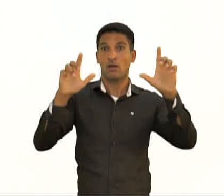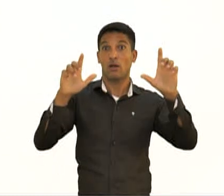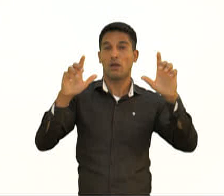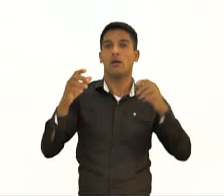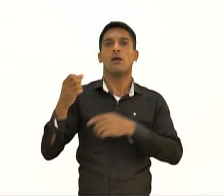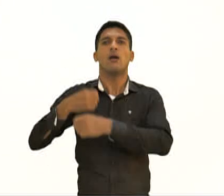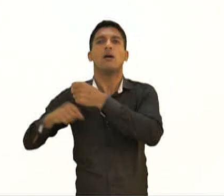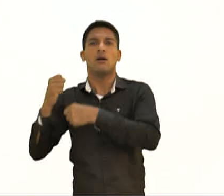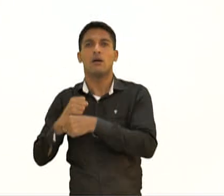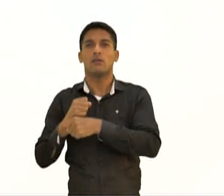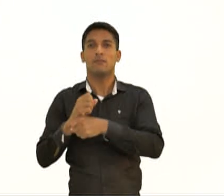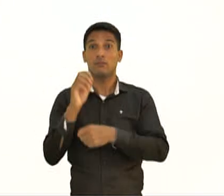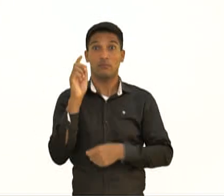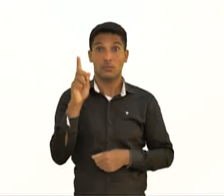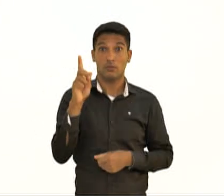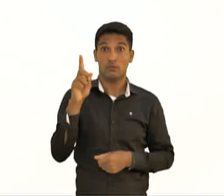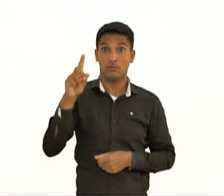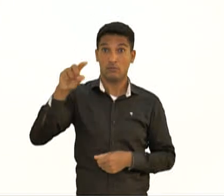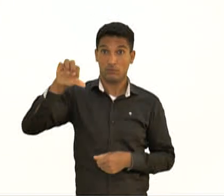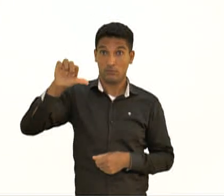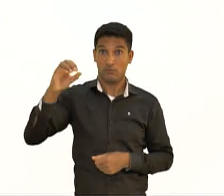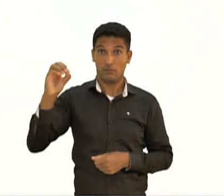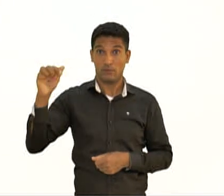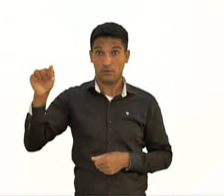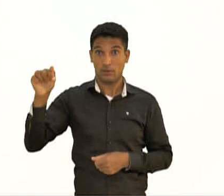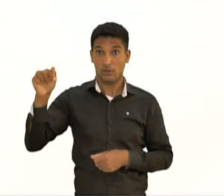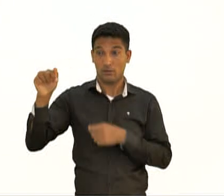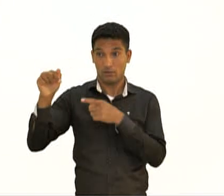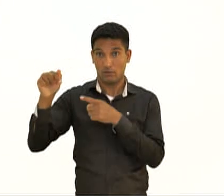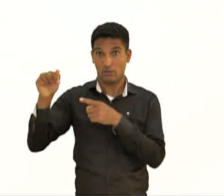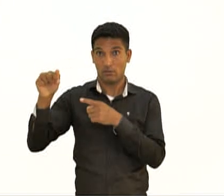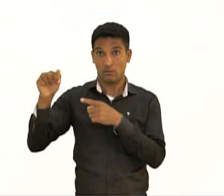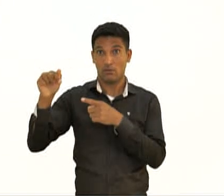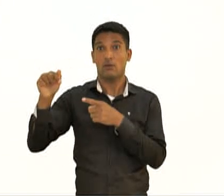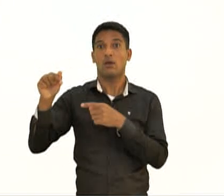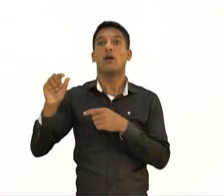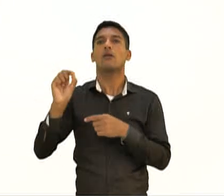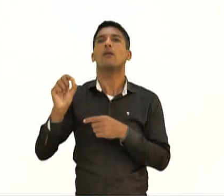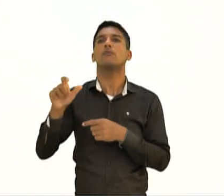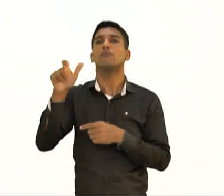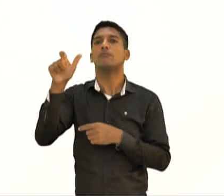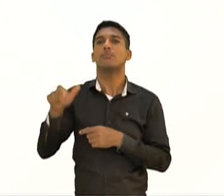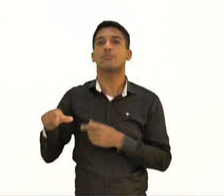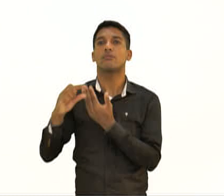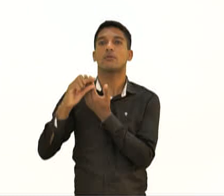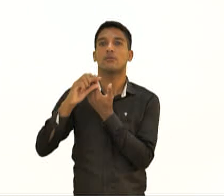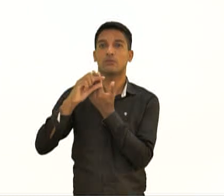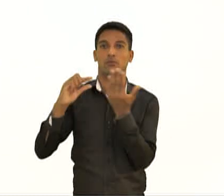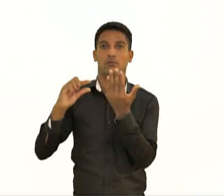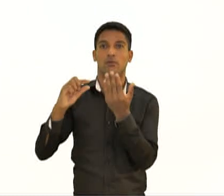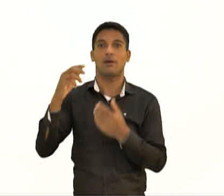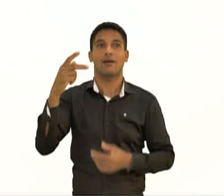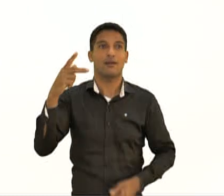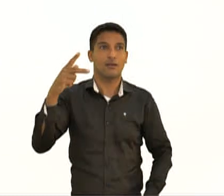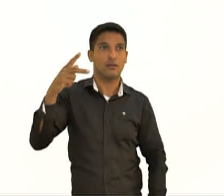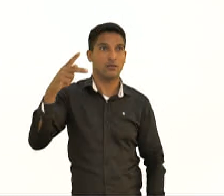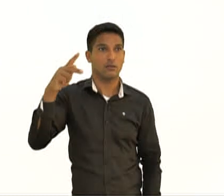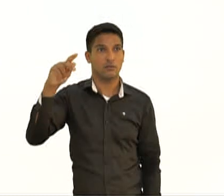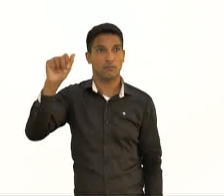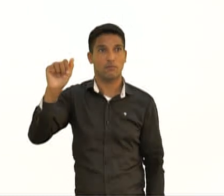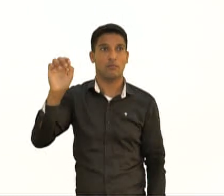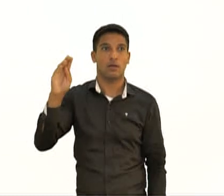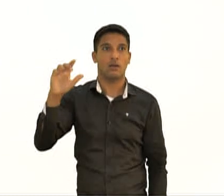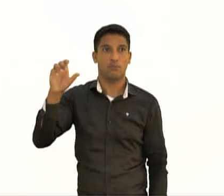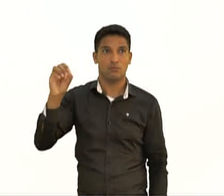1907. Reparem nas datas para vocês verem como tem uma sequência, tá, pessoal? O pintor e escultor francês Georges Braque